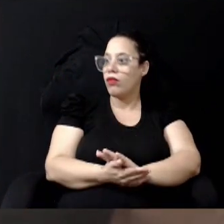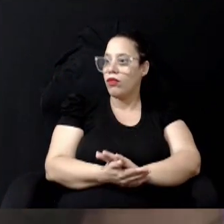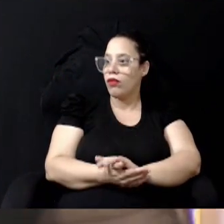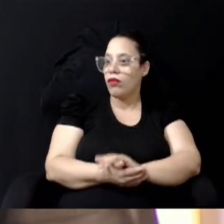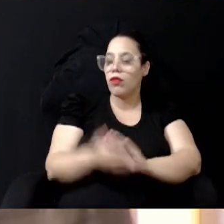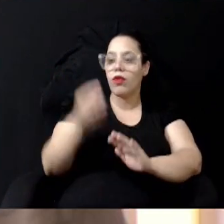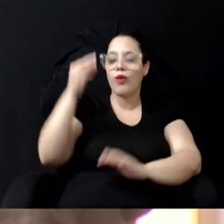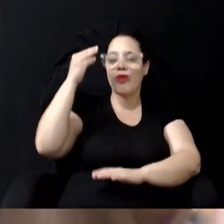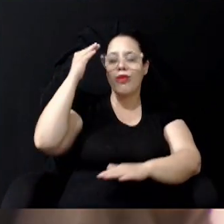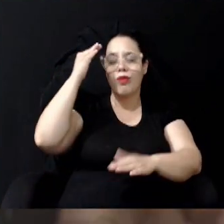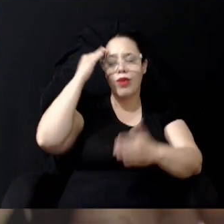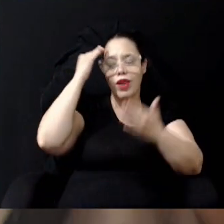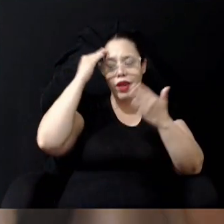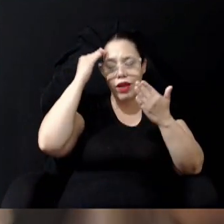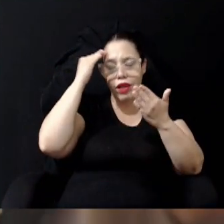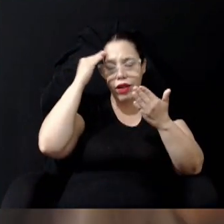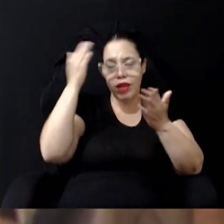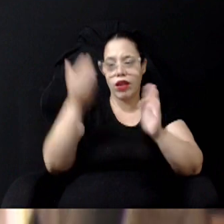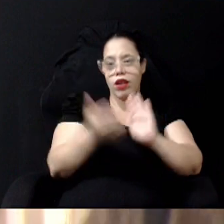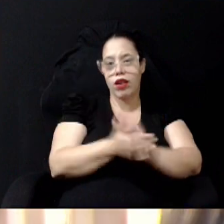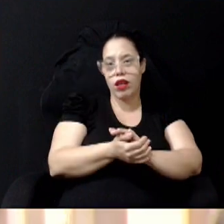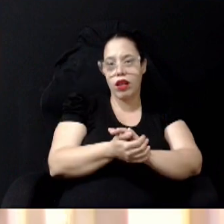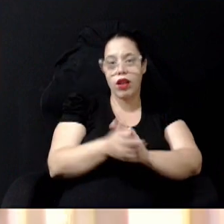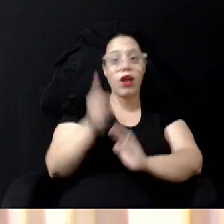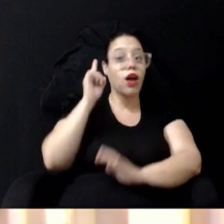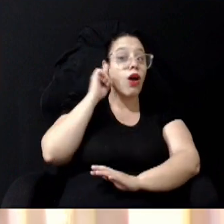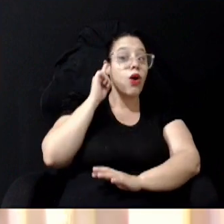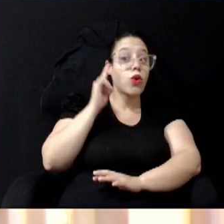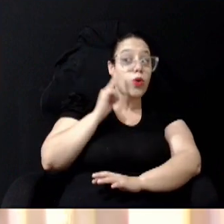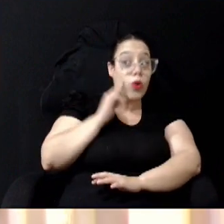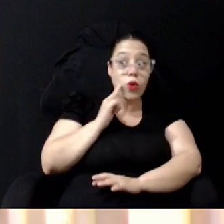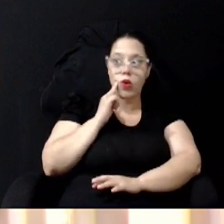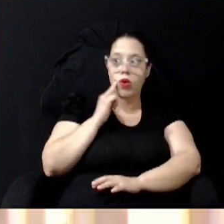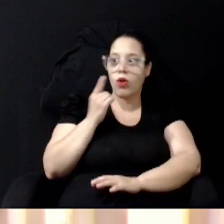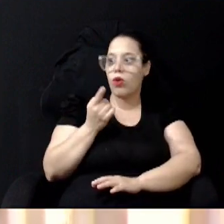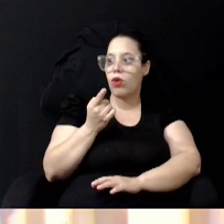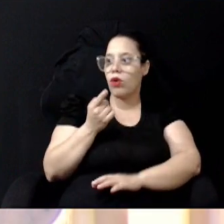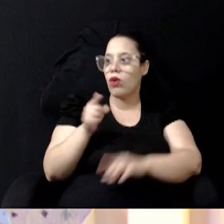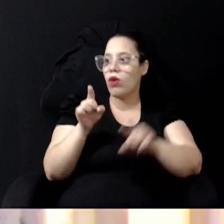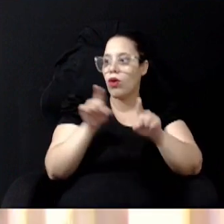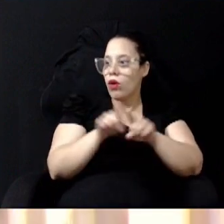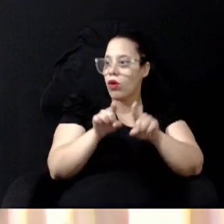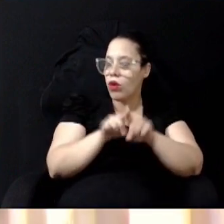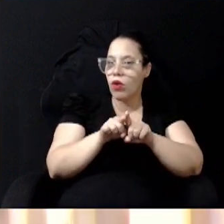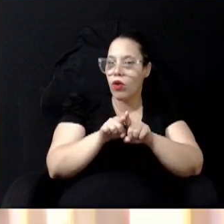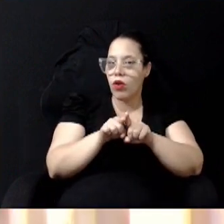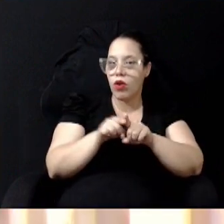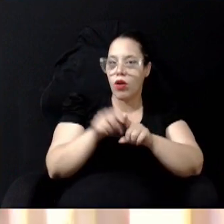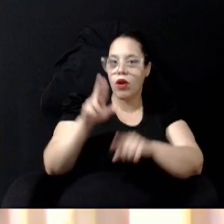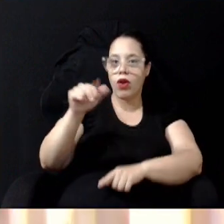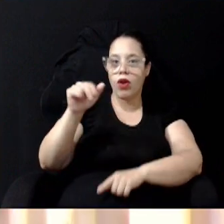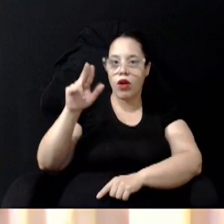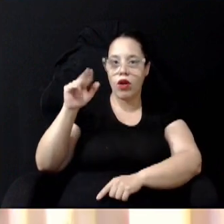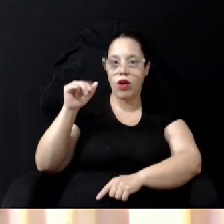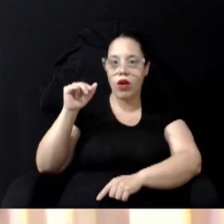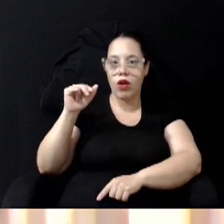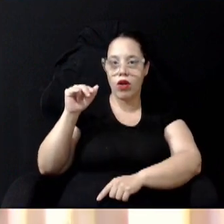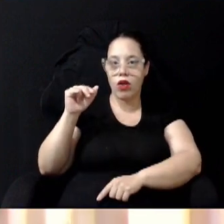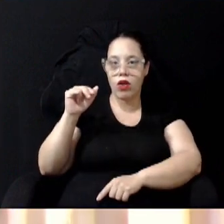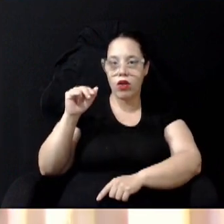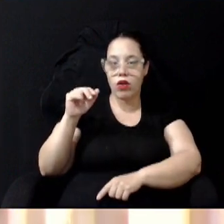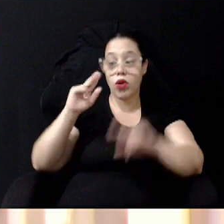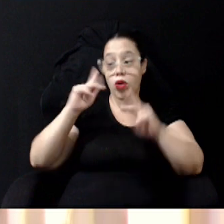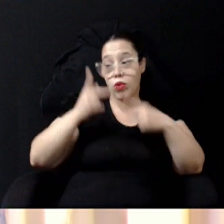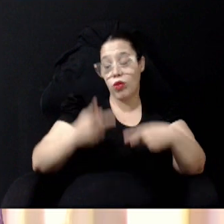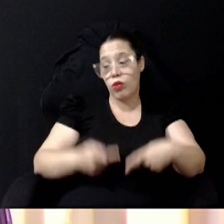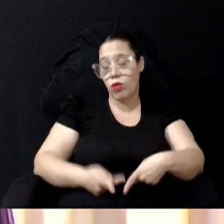psiquiátricos, com problema de surdez, e também pelo fato dela nunca ter sido tratada como um ser humano,